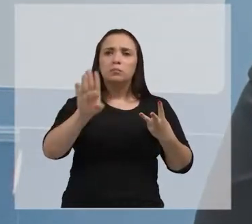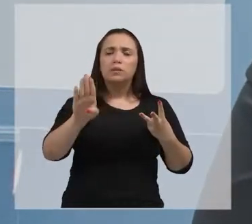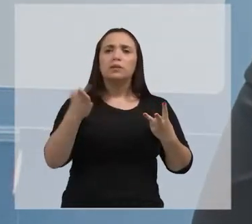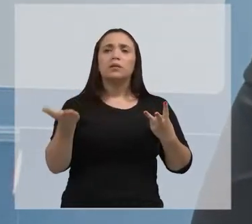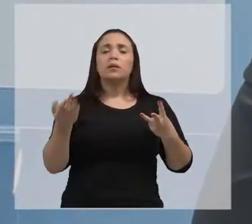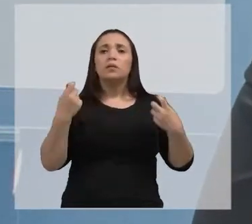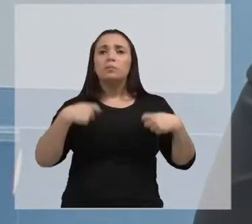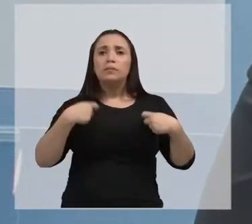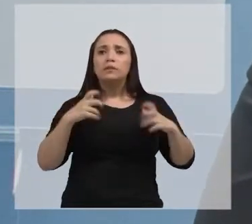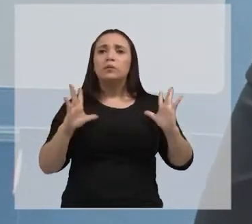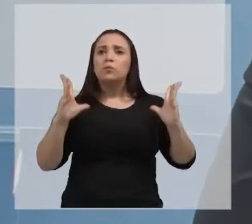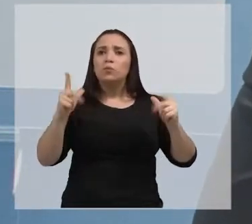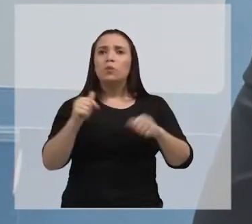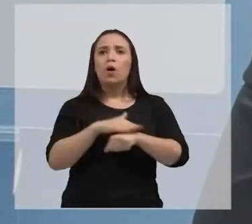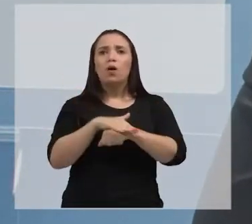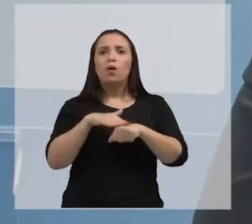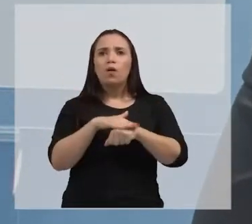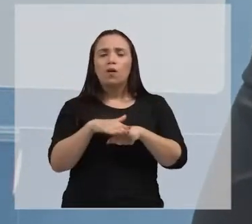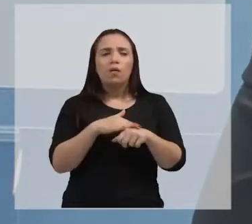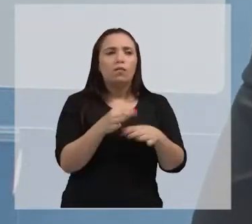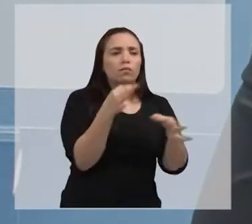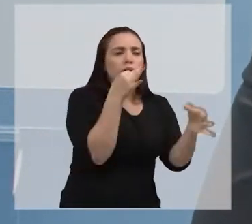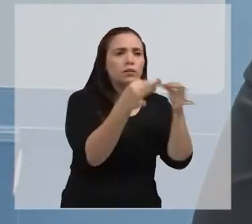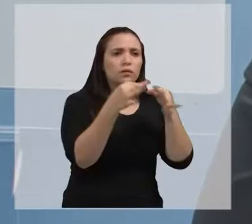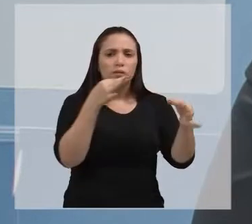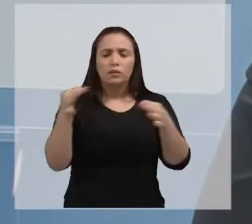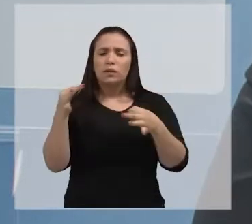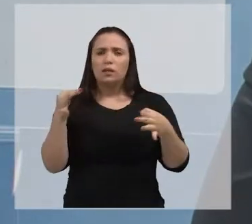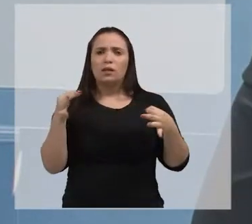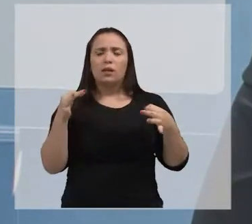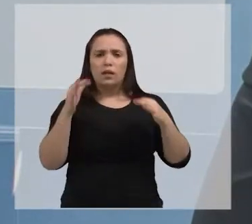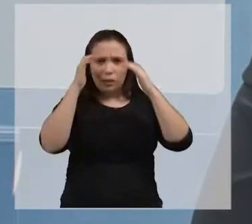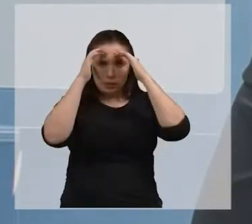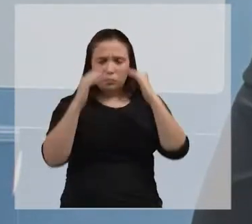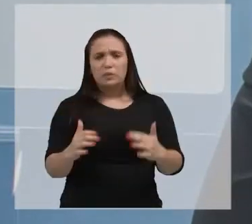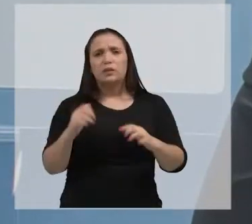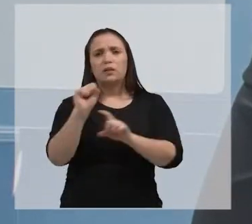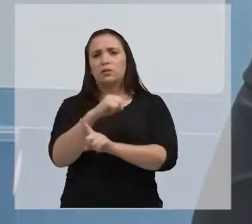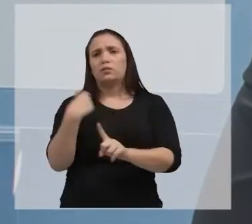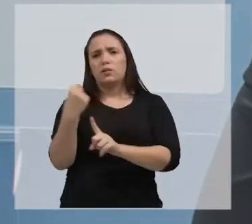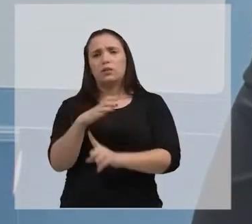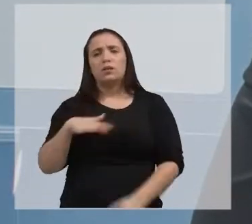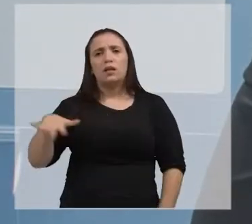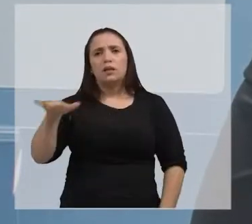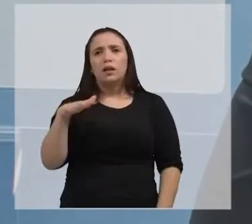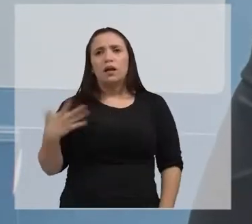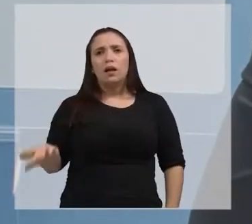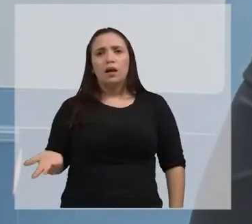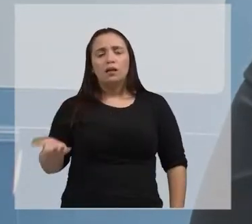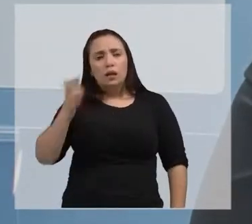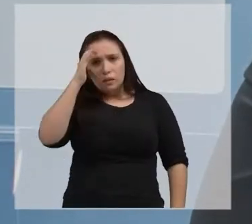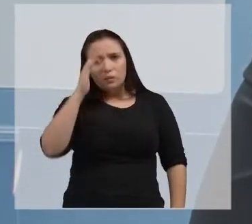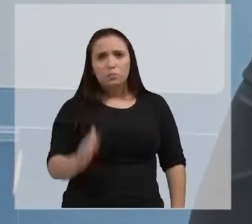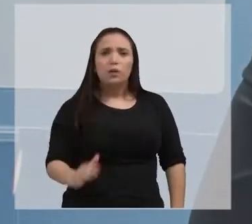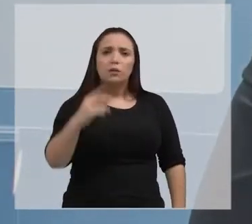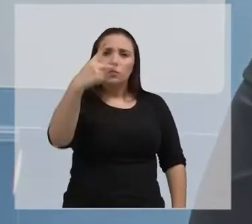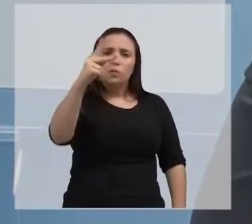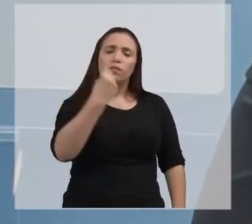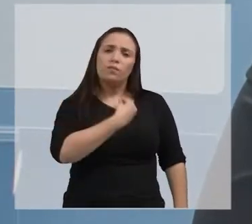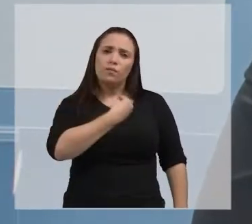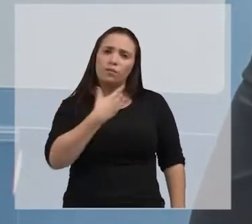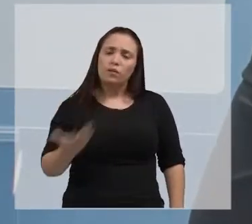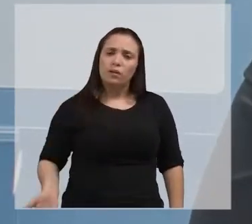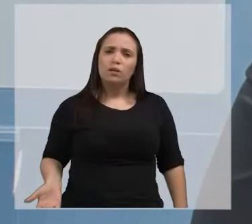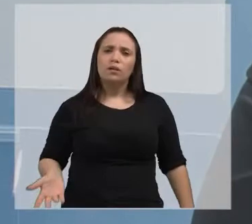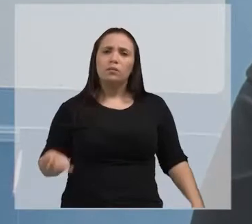deveriam estar nesse momento conversando, cara. Em respeito à vida do cidadão brasileiro, a sua vida. Em respeito